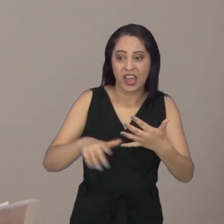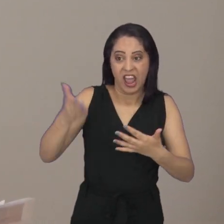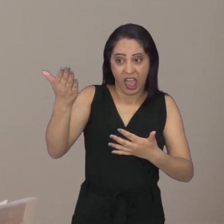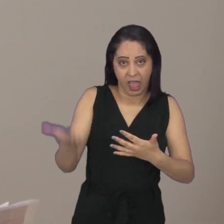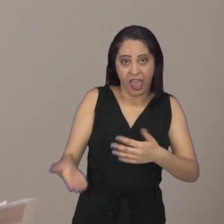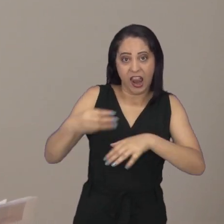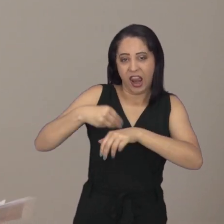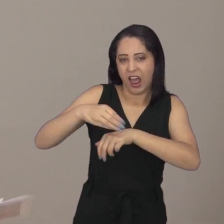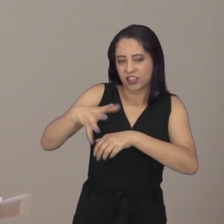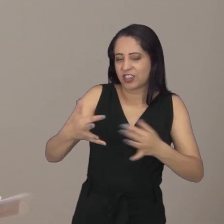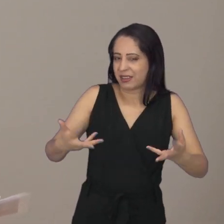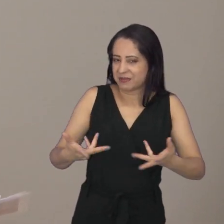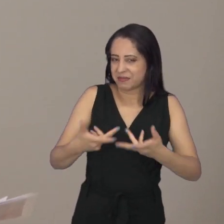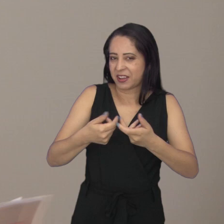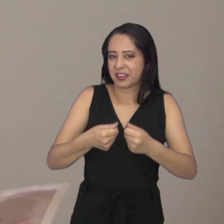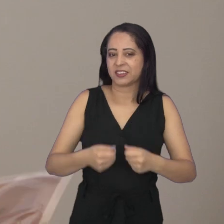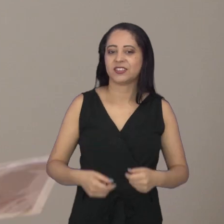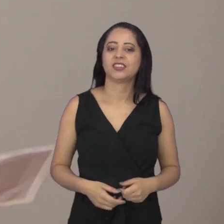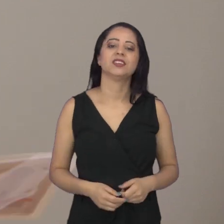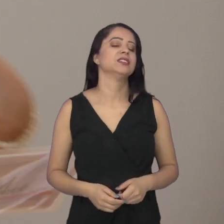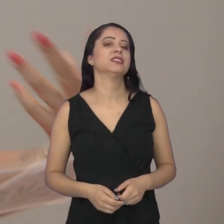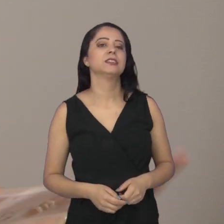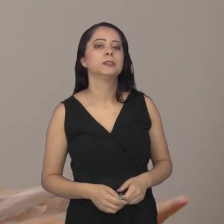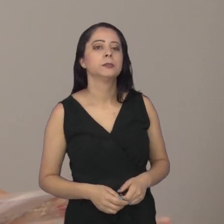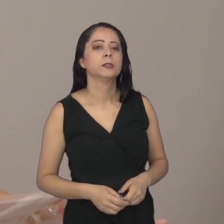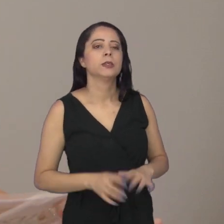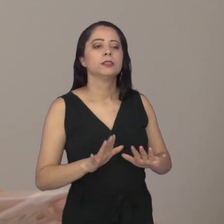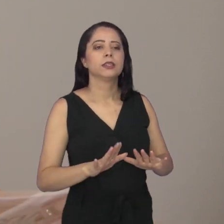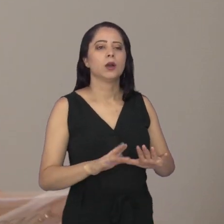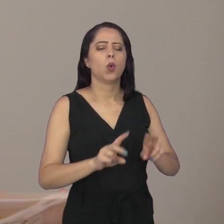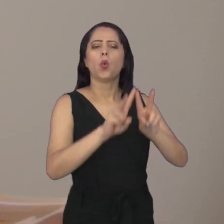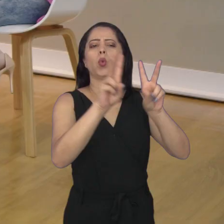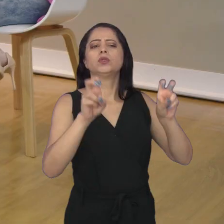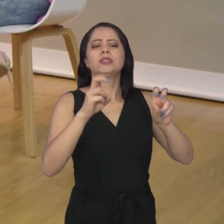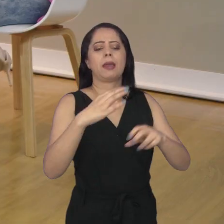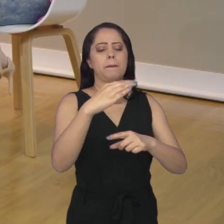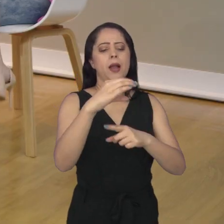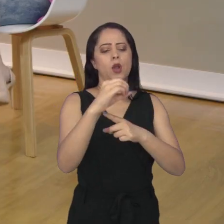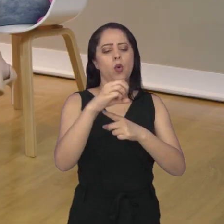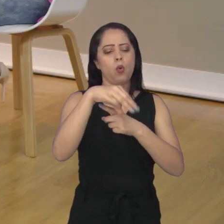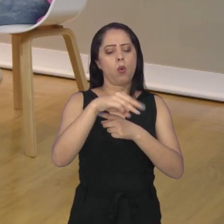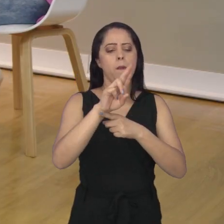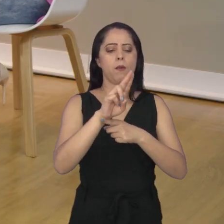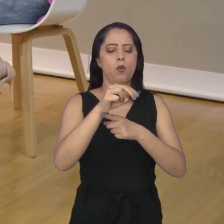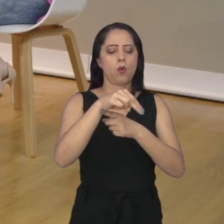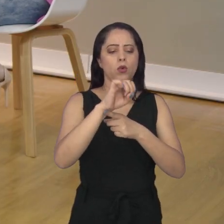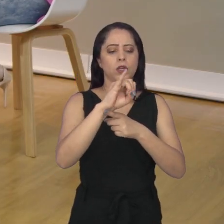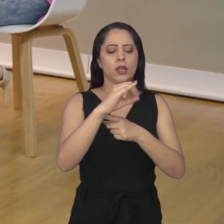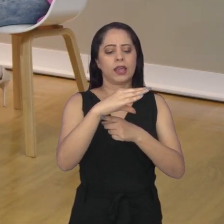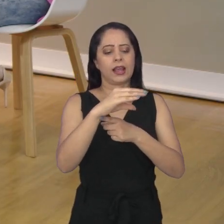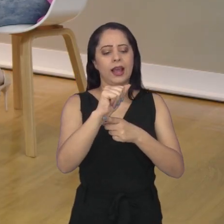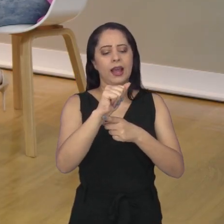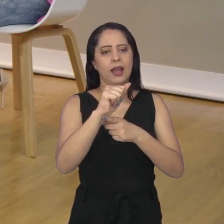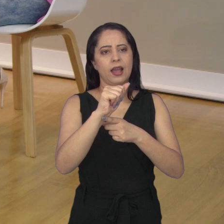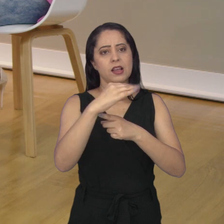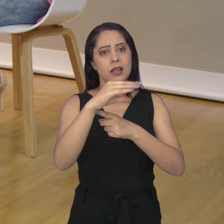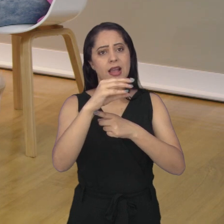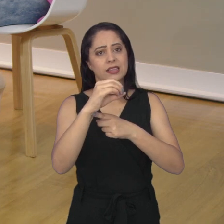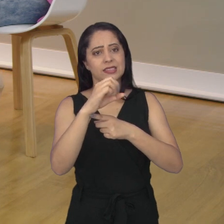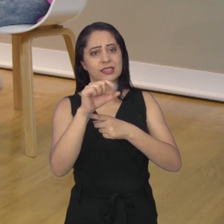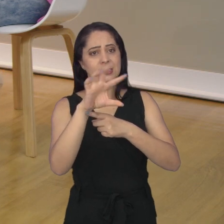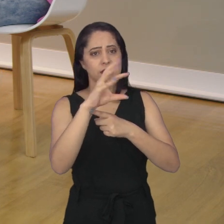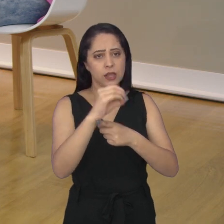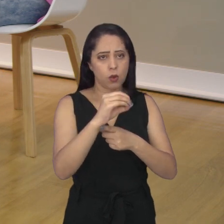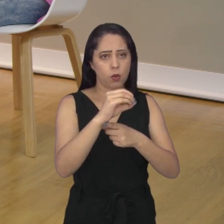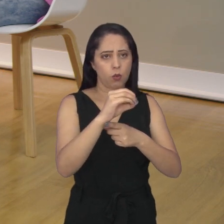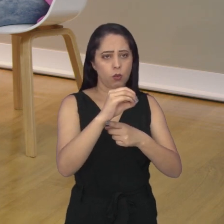valiosas sobre esse assunto. Mari, quando nós falamos de comunicação, na verdade, a comunicação verbal é uma